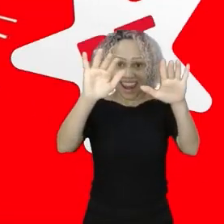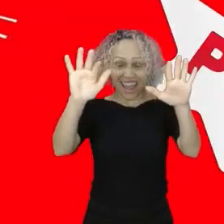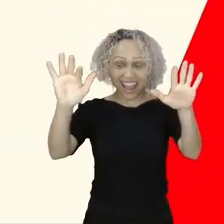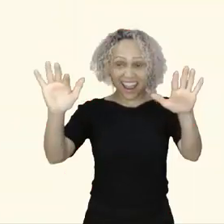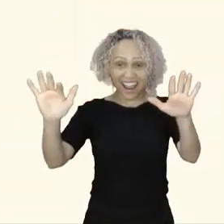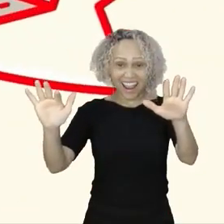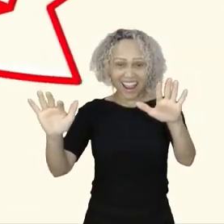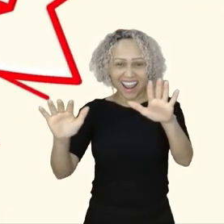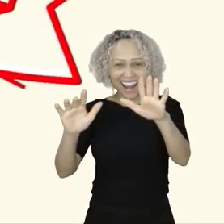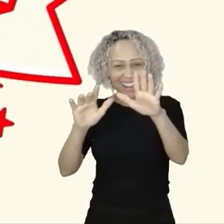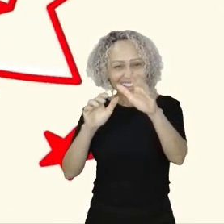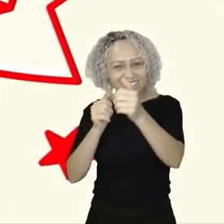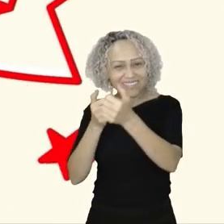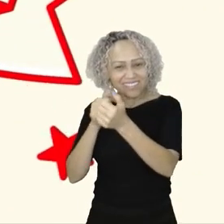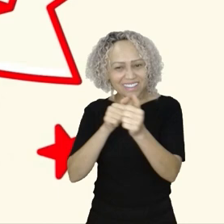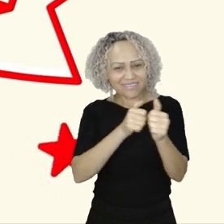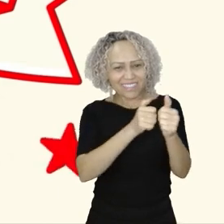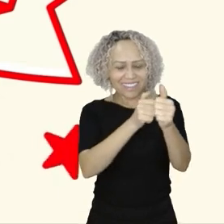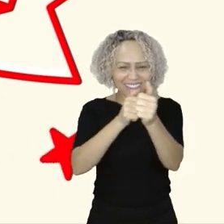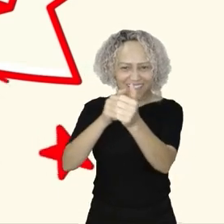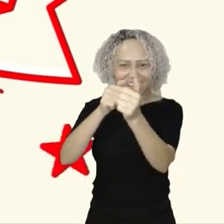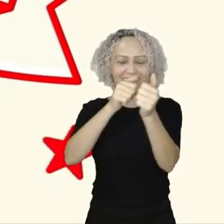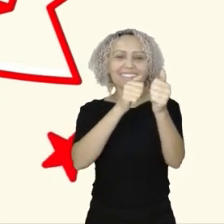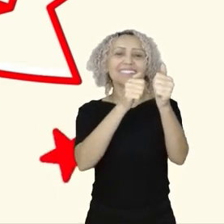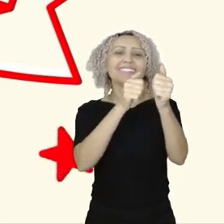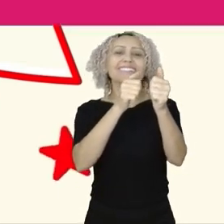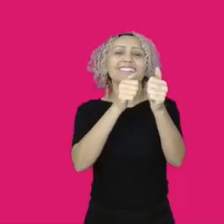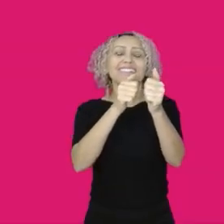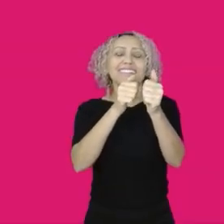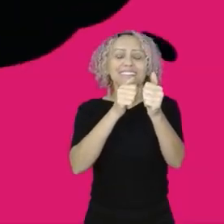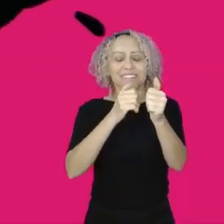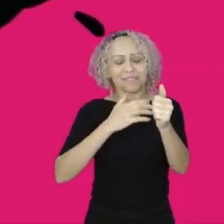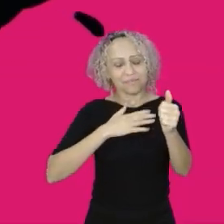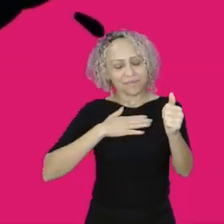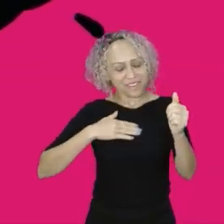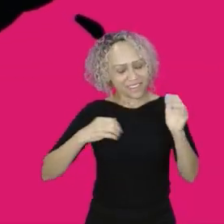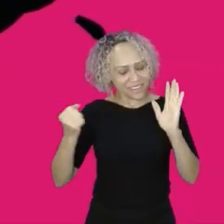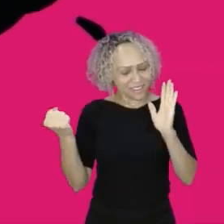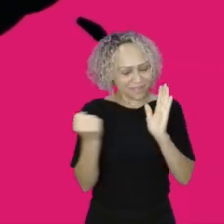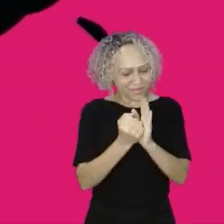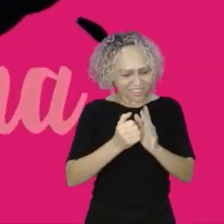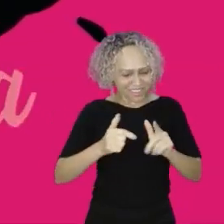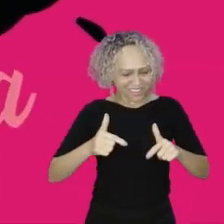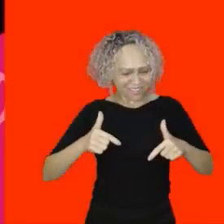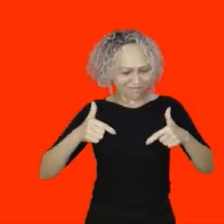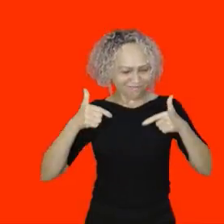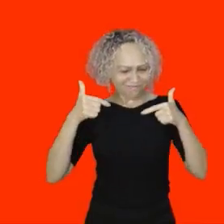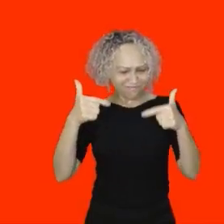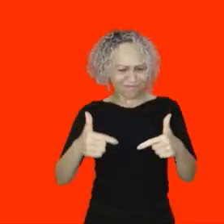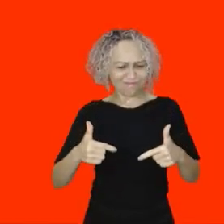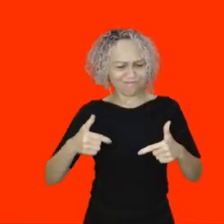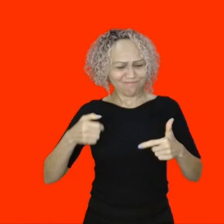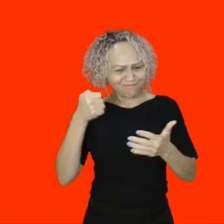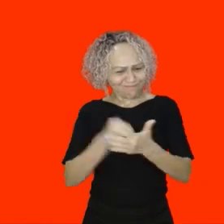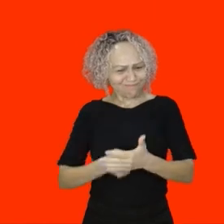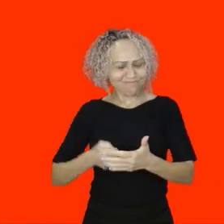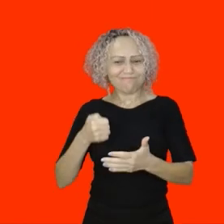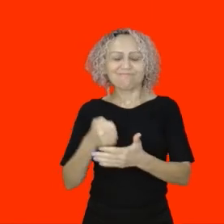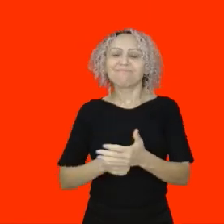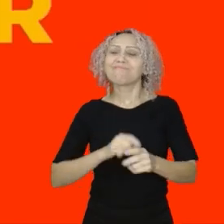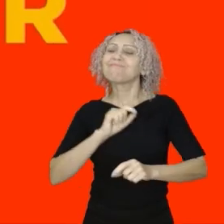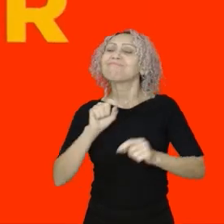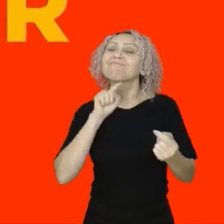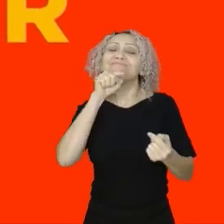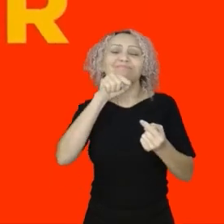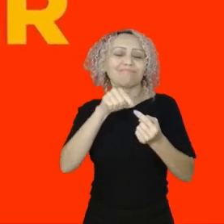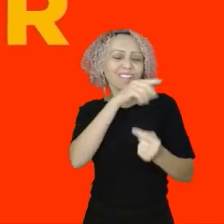brilha, ela é quem vai me guiar. Ser guerreira é minha sina,